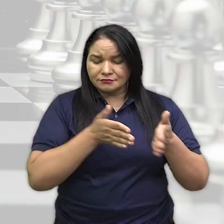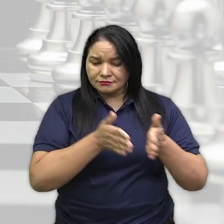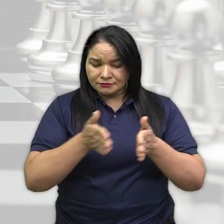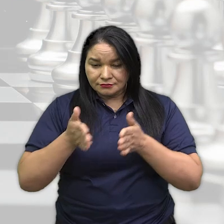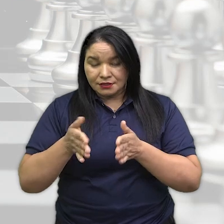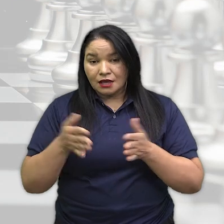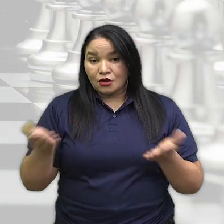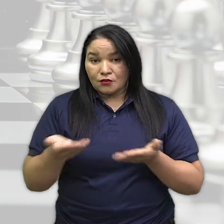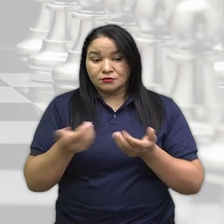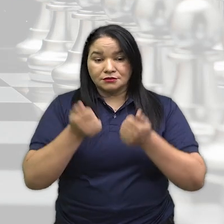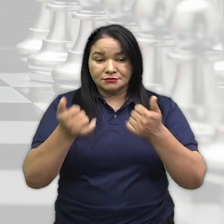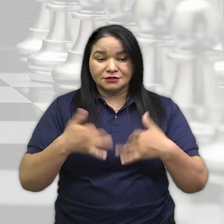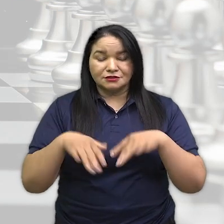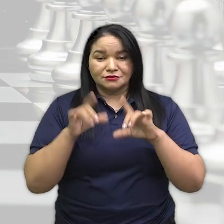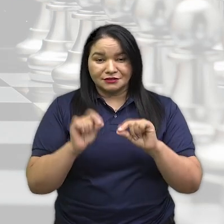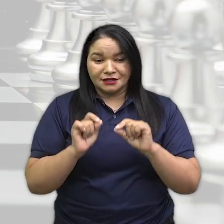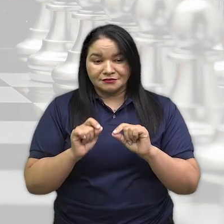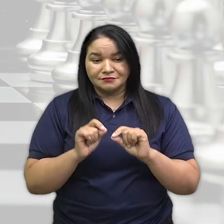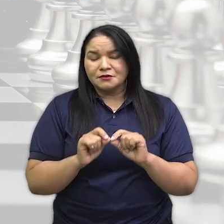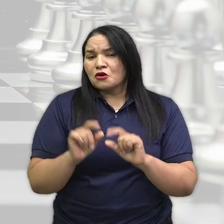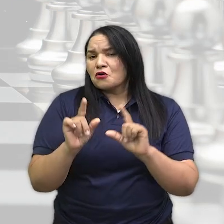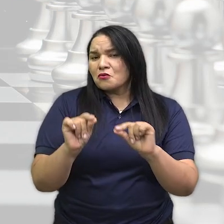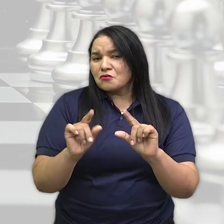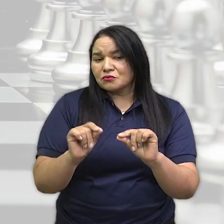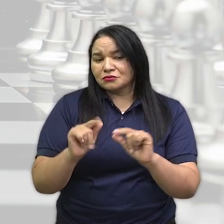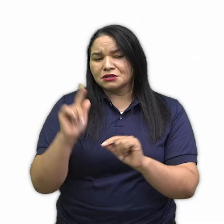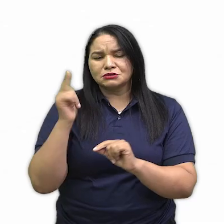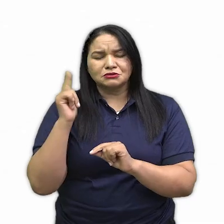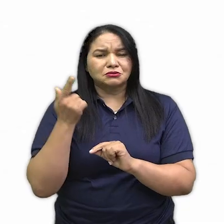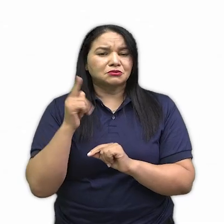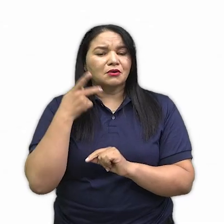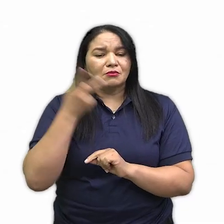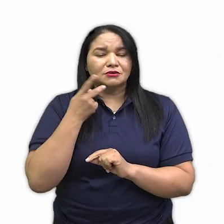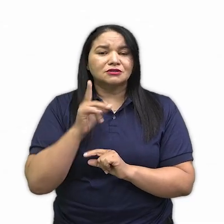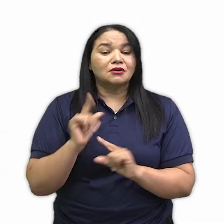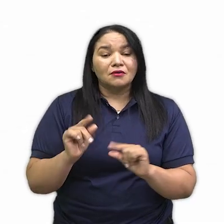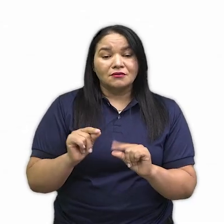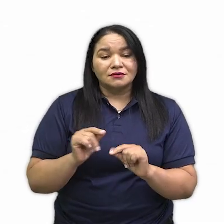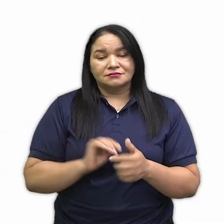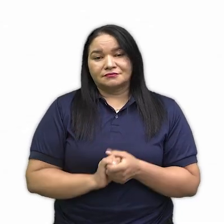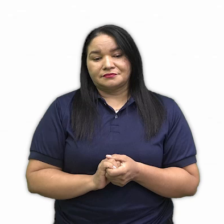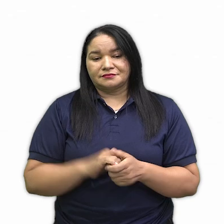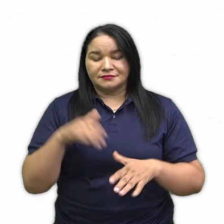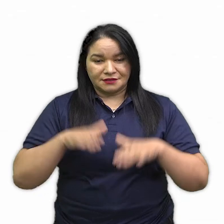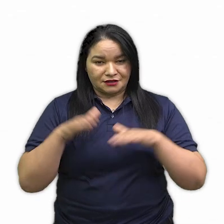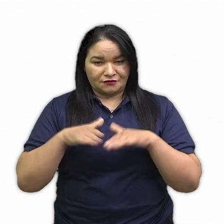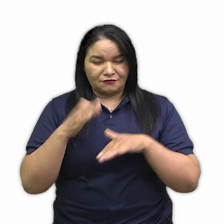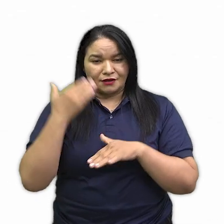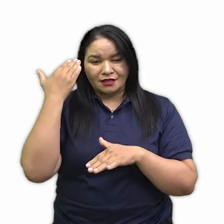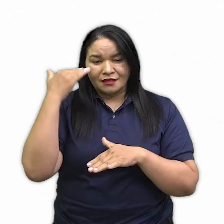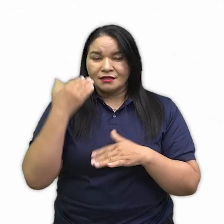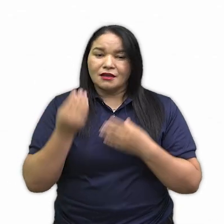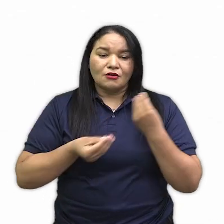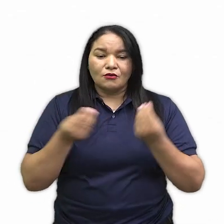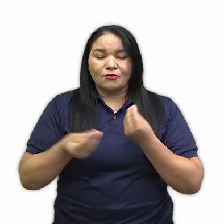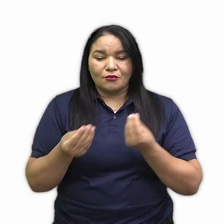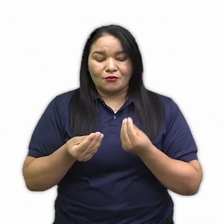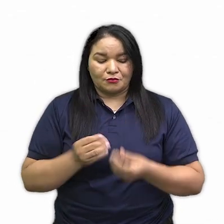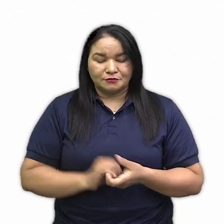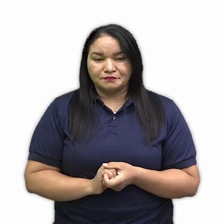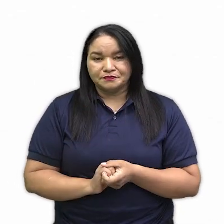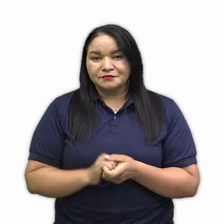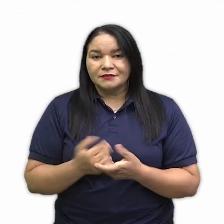primeiramente a gente vai definir o que é essa geopolítica. Acompanhe comigo. A gente pode entender a geopolítica como sendo